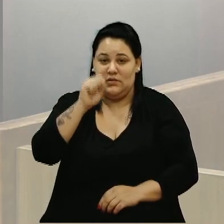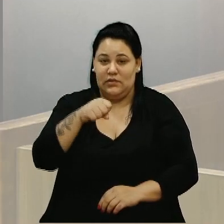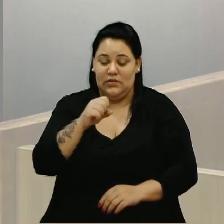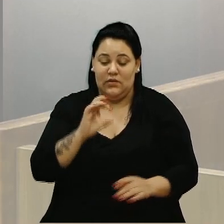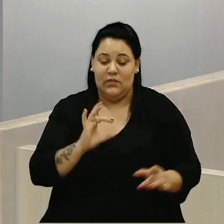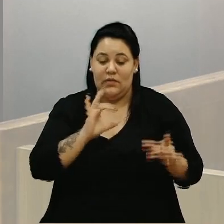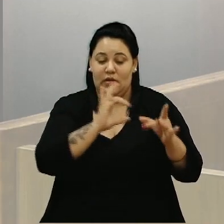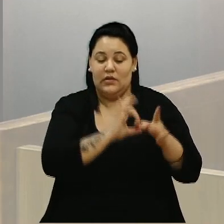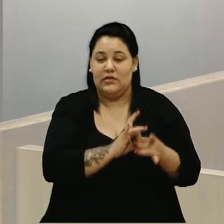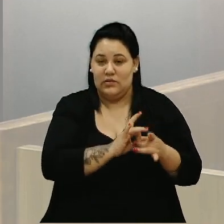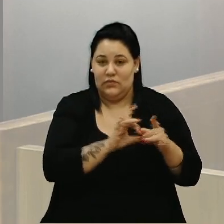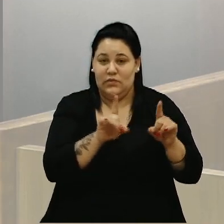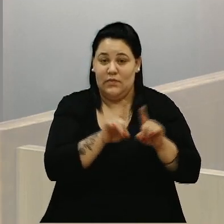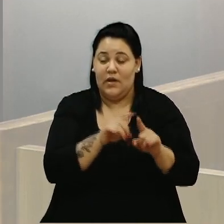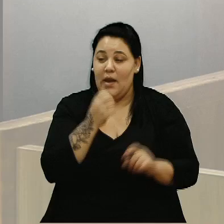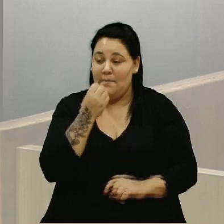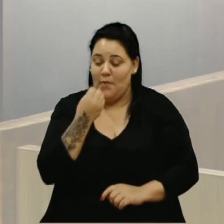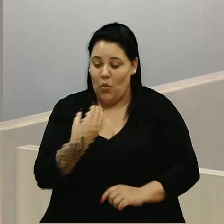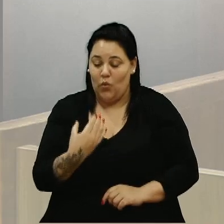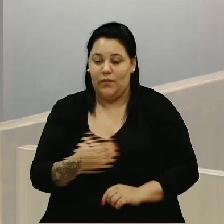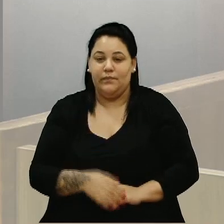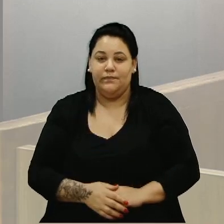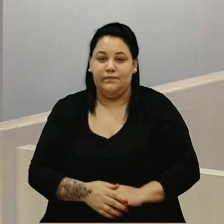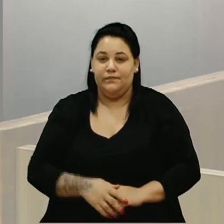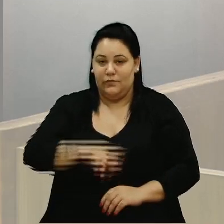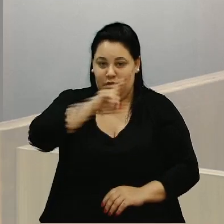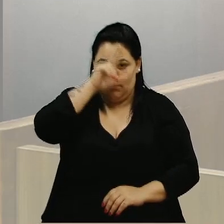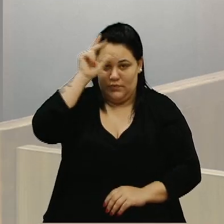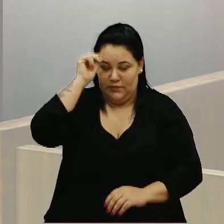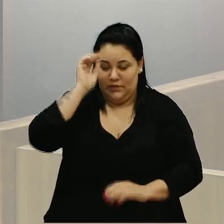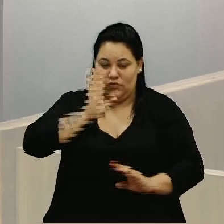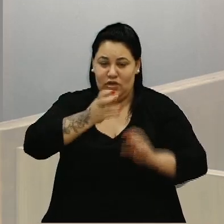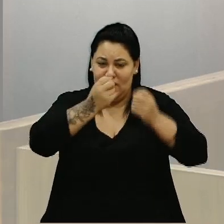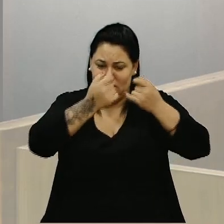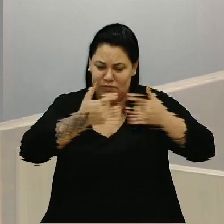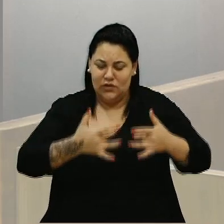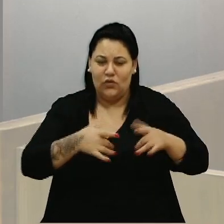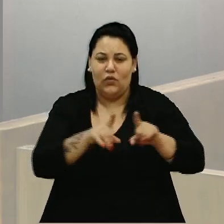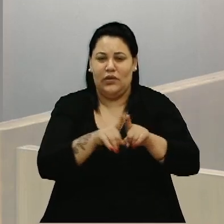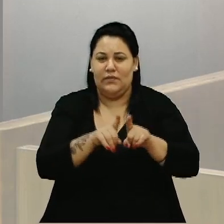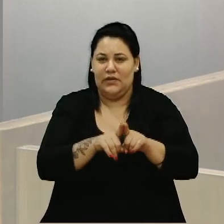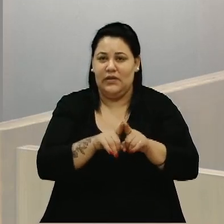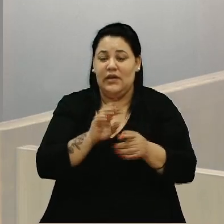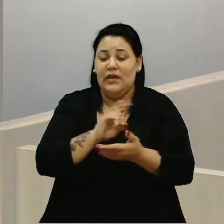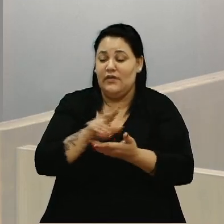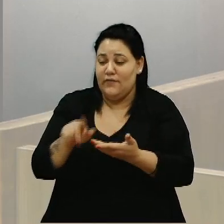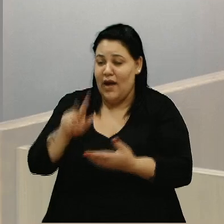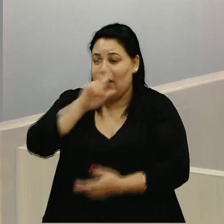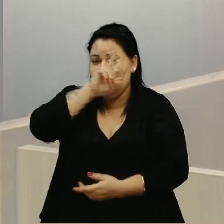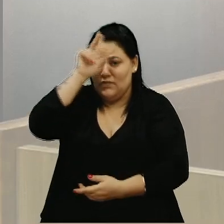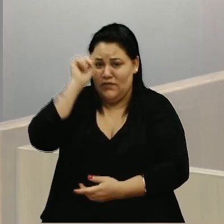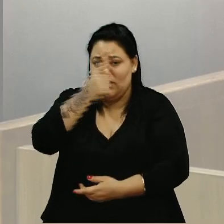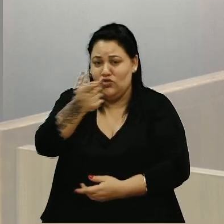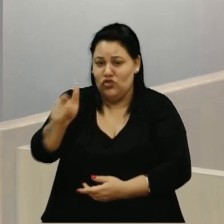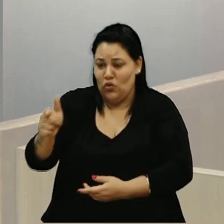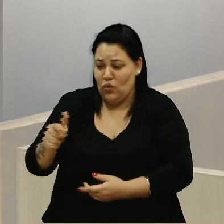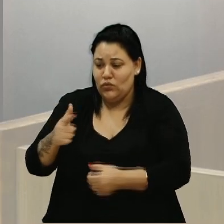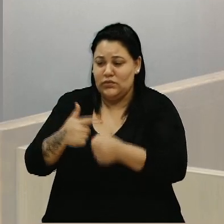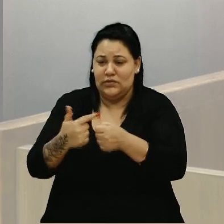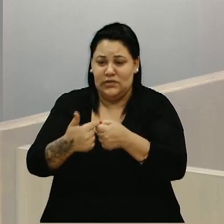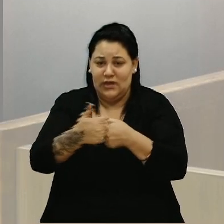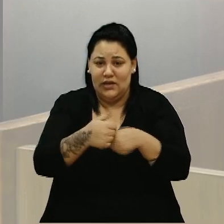ligação muito boa. E o prefeito botou em explanação e vários prefeitos se levantaram e